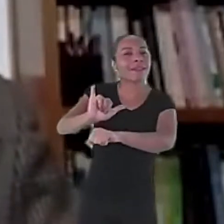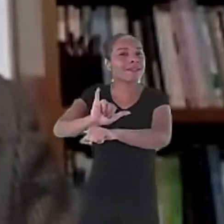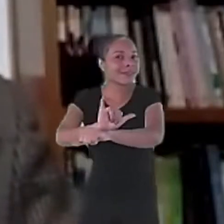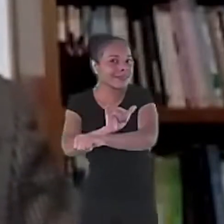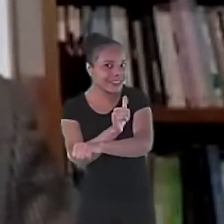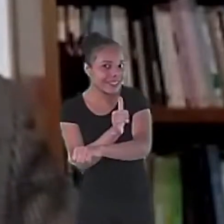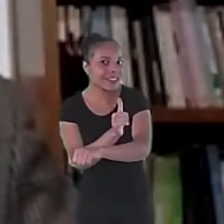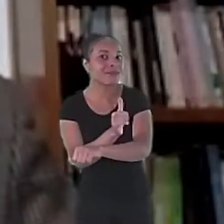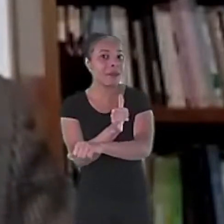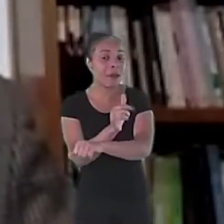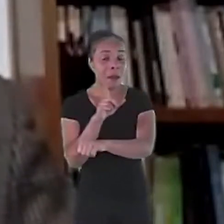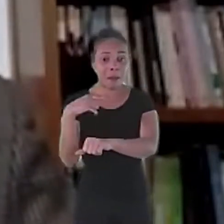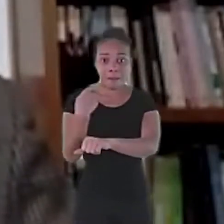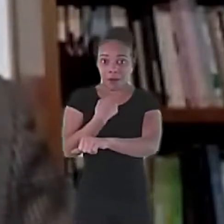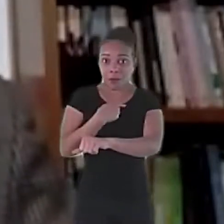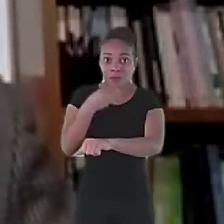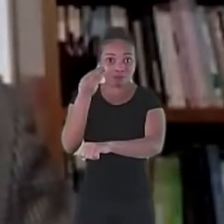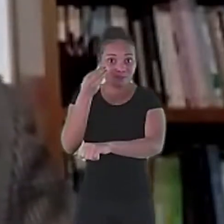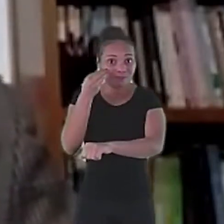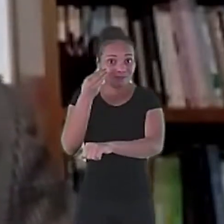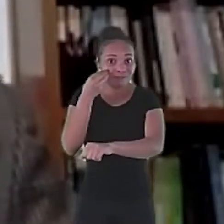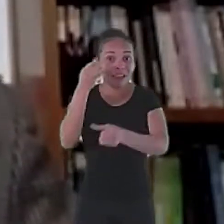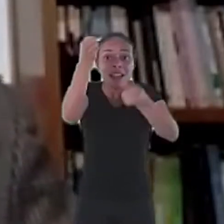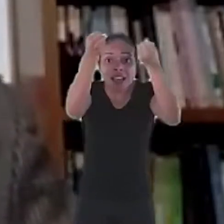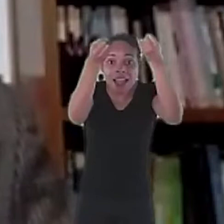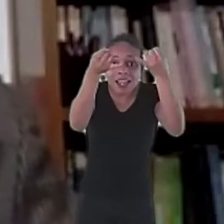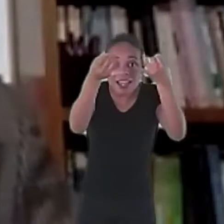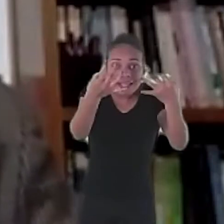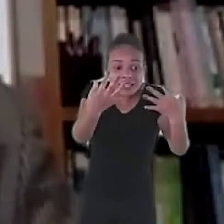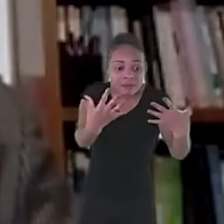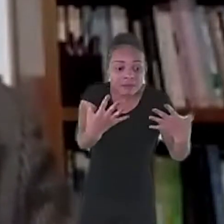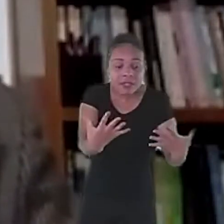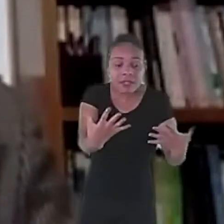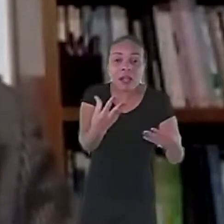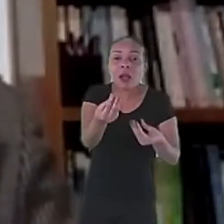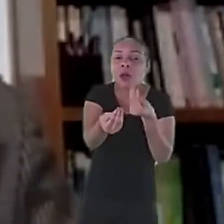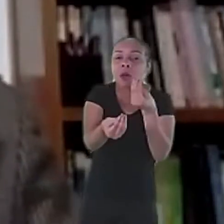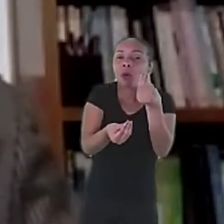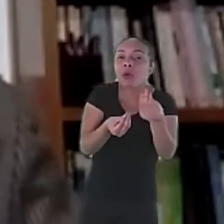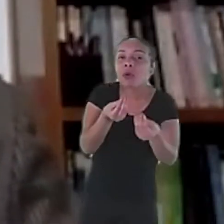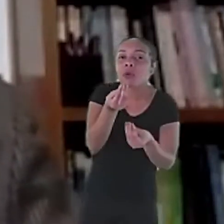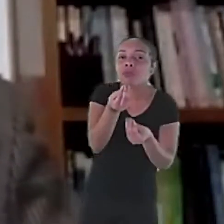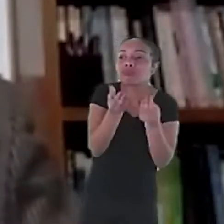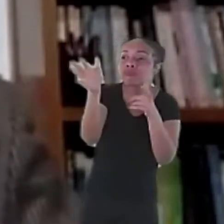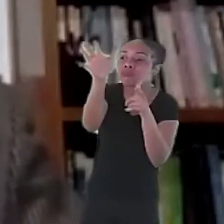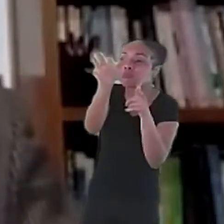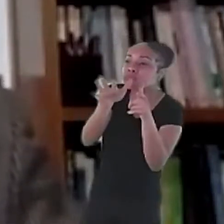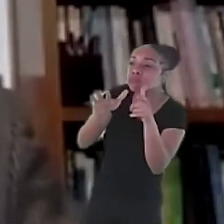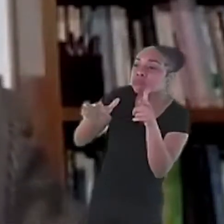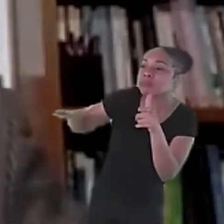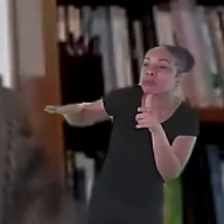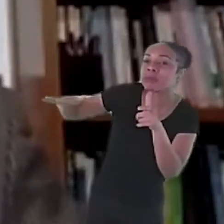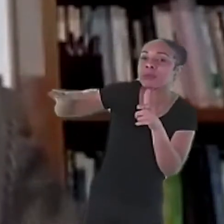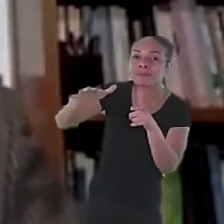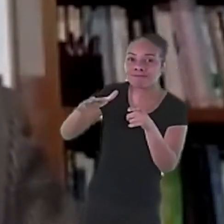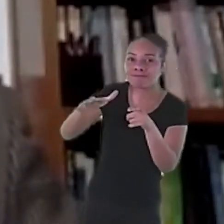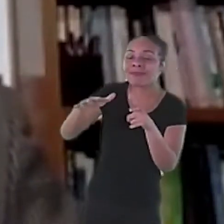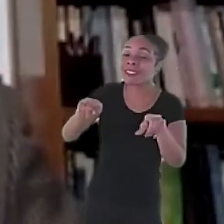para esclarecer o que se passa no resto do mundo, inclusive no